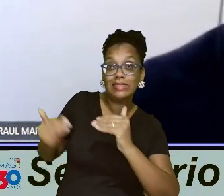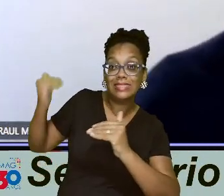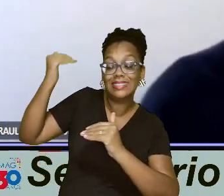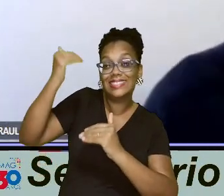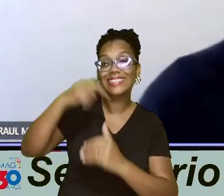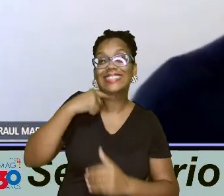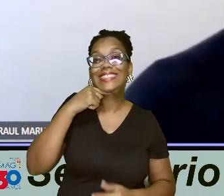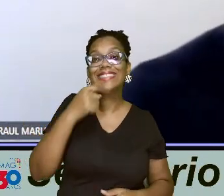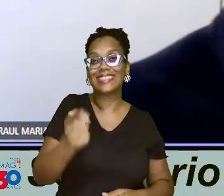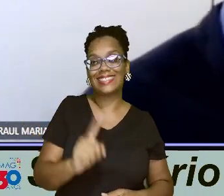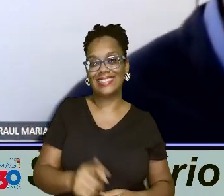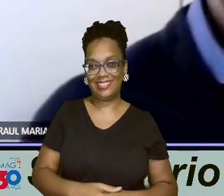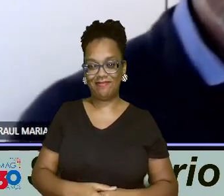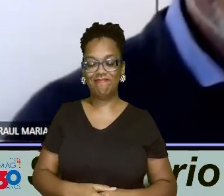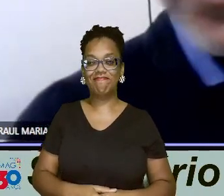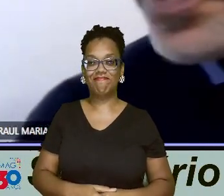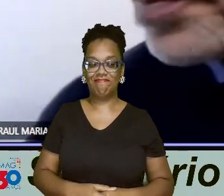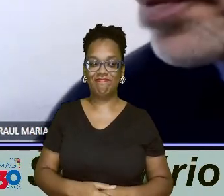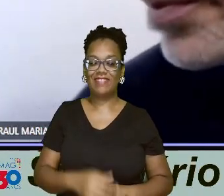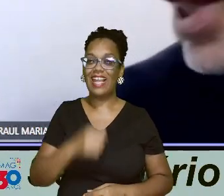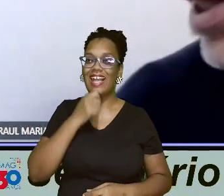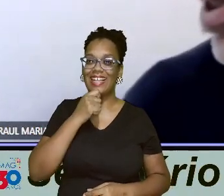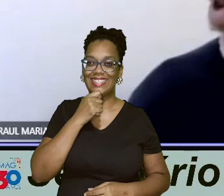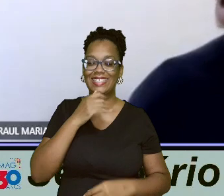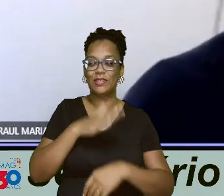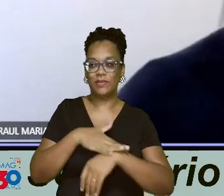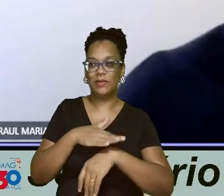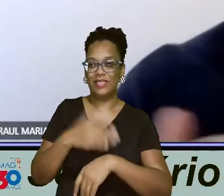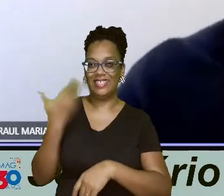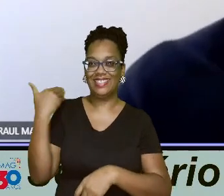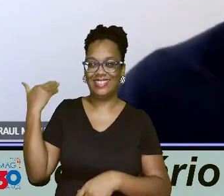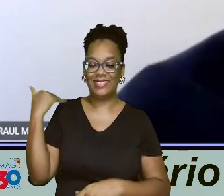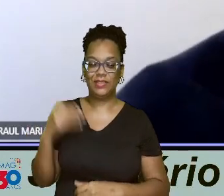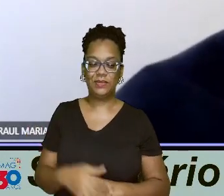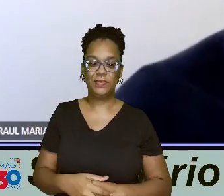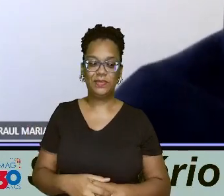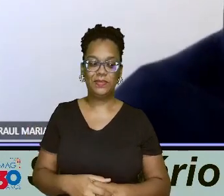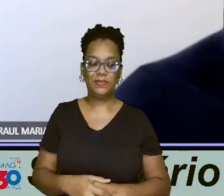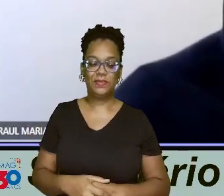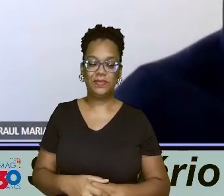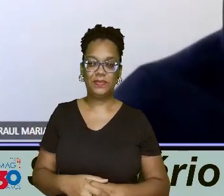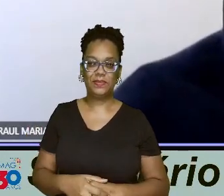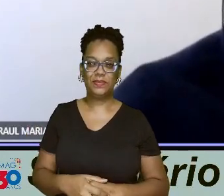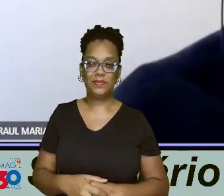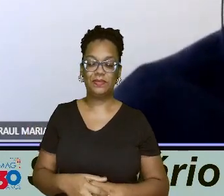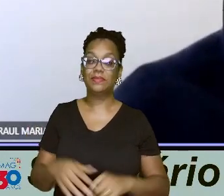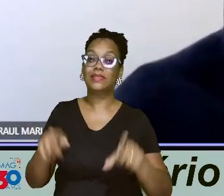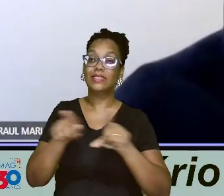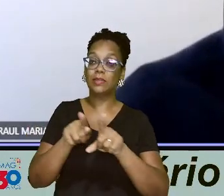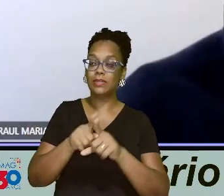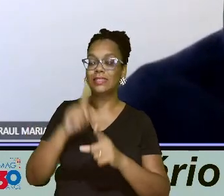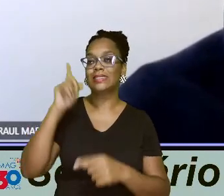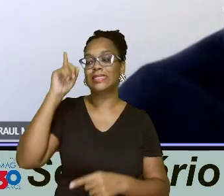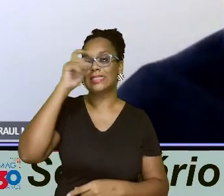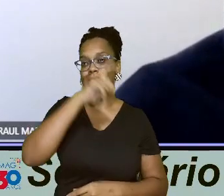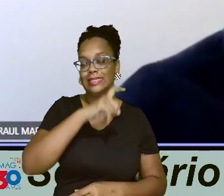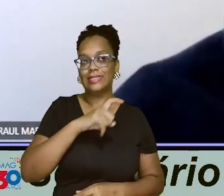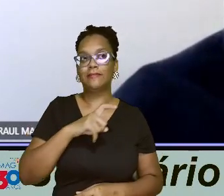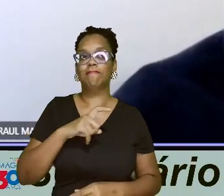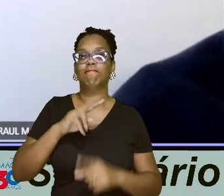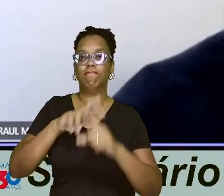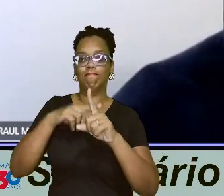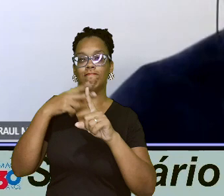a instância recursal ainda daquele momento. E além dessa dificuldade também, queria só